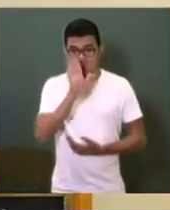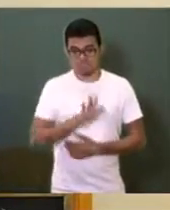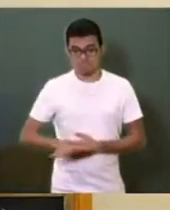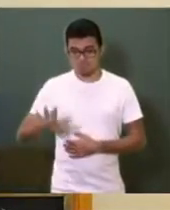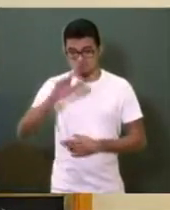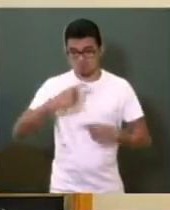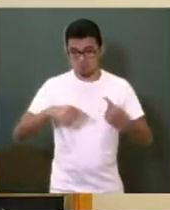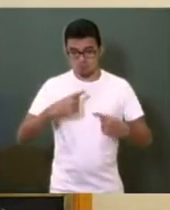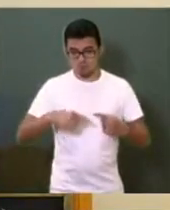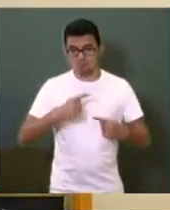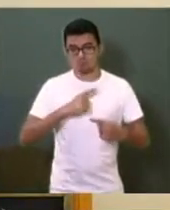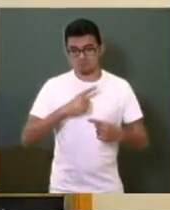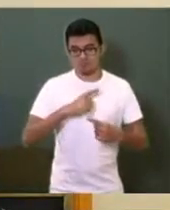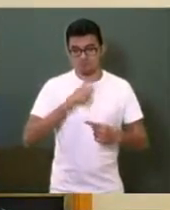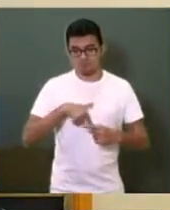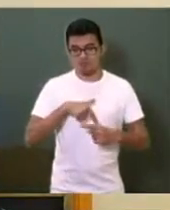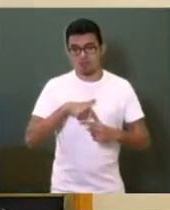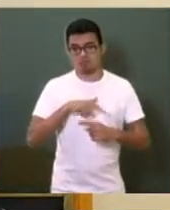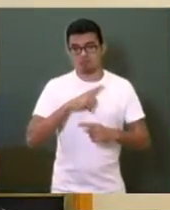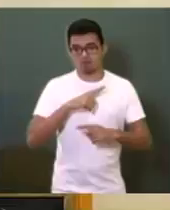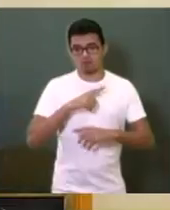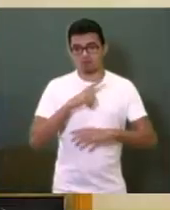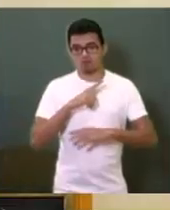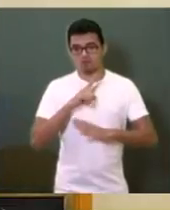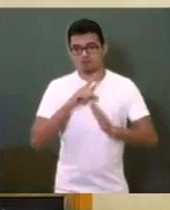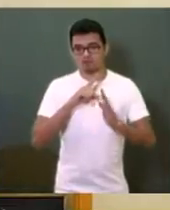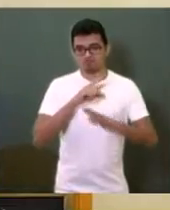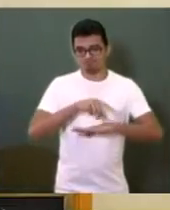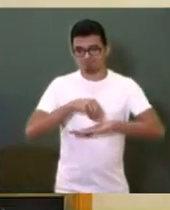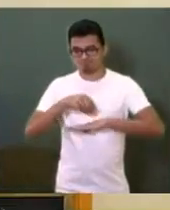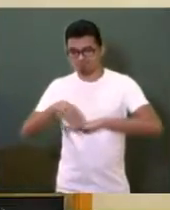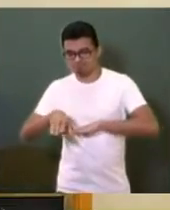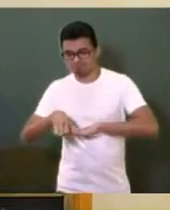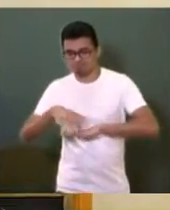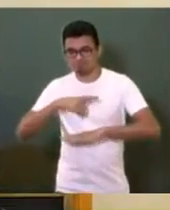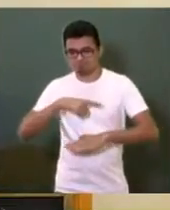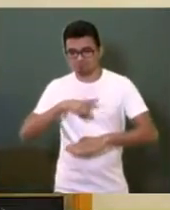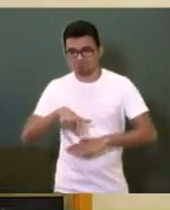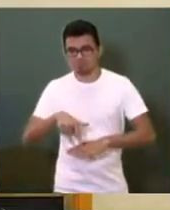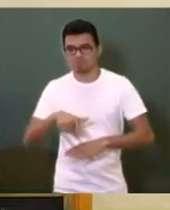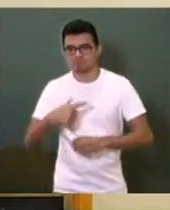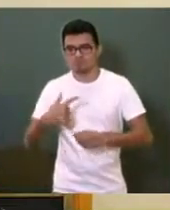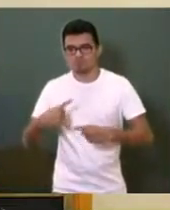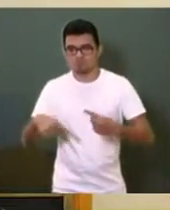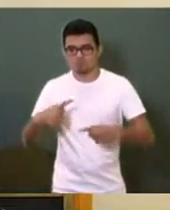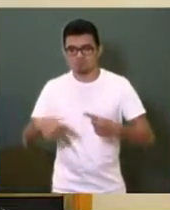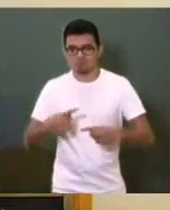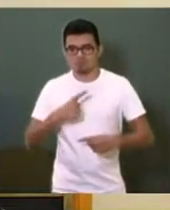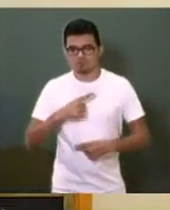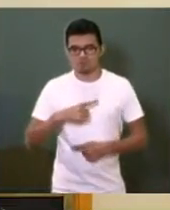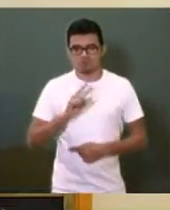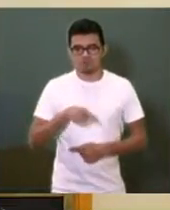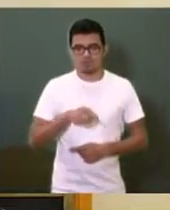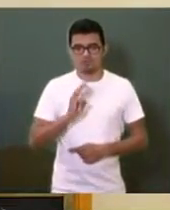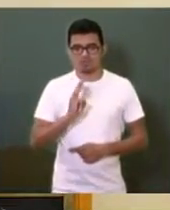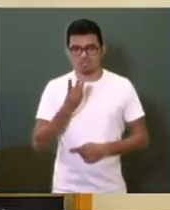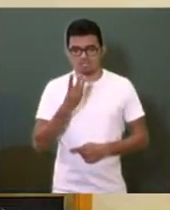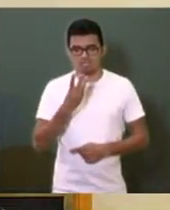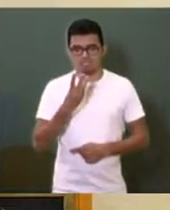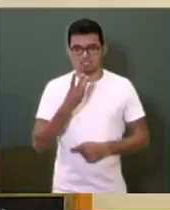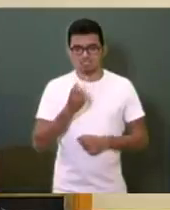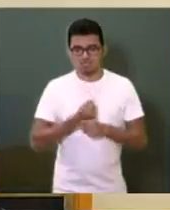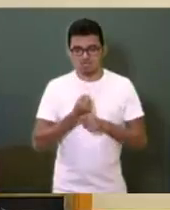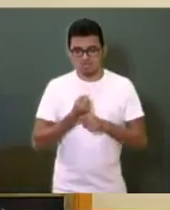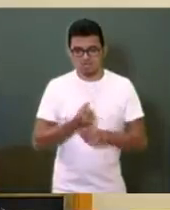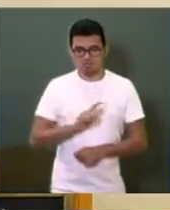na política municipal foram quase três anos de lava jato eu sei que muitos